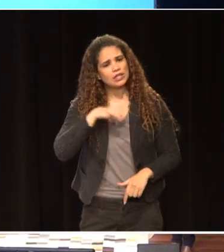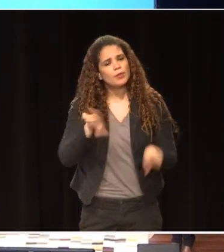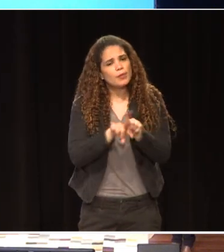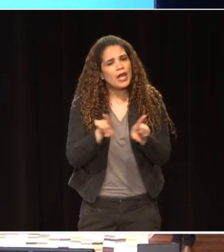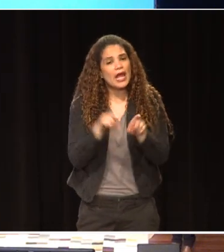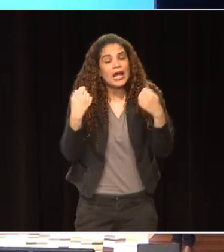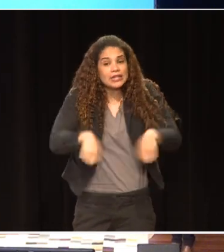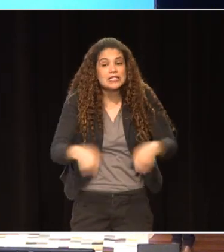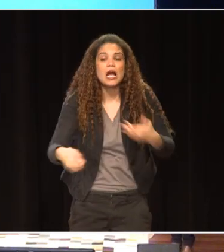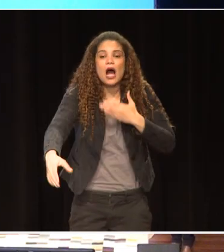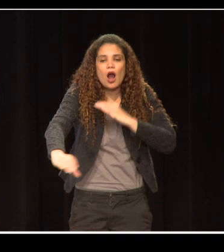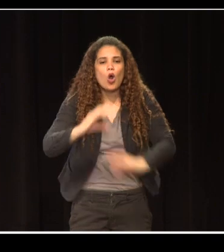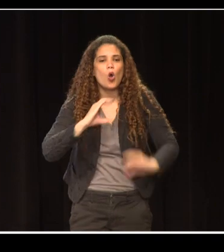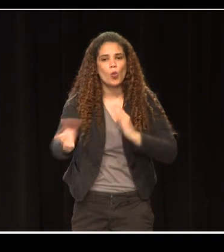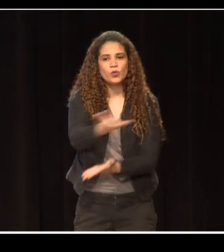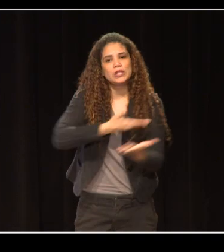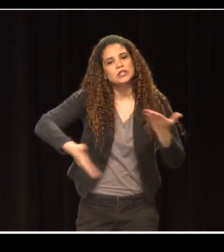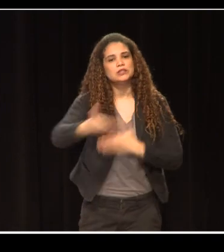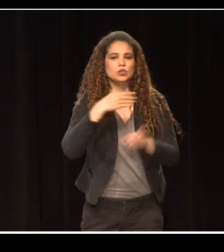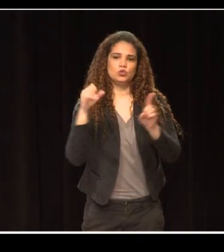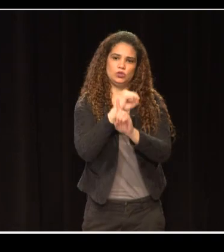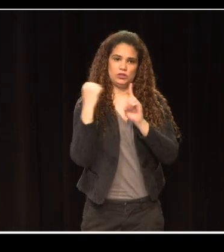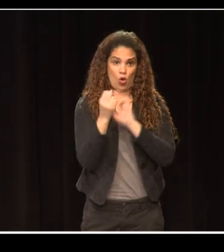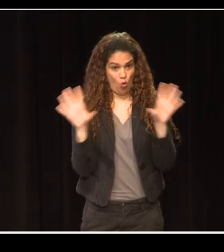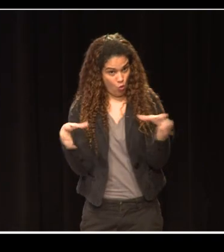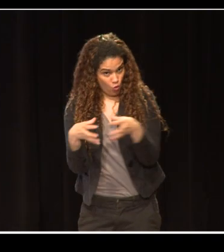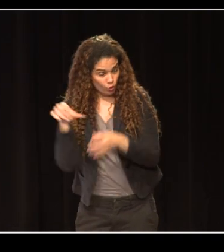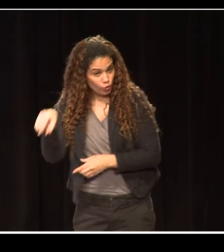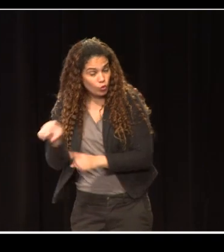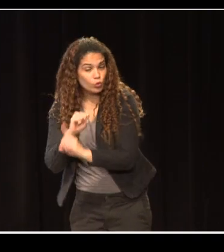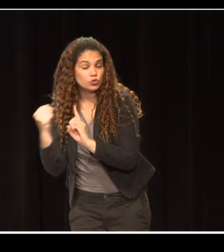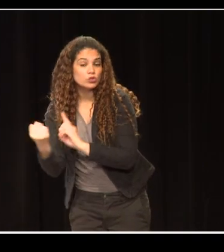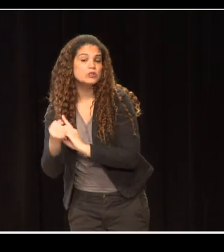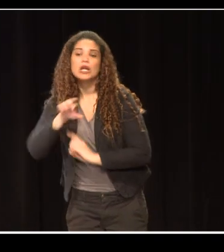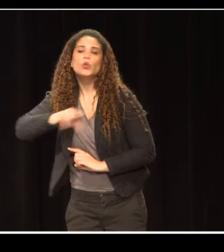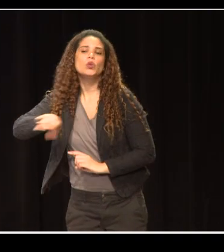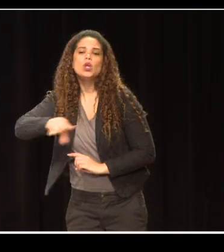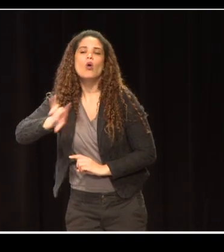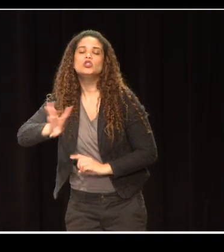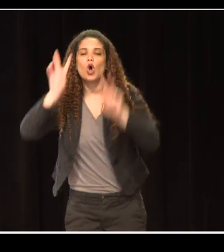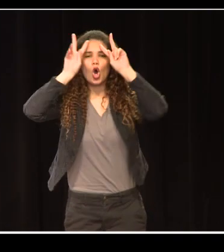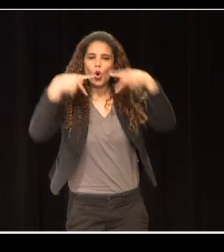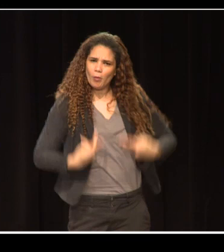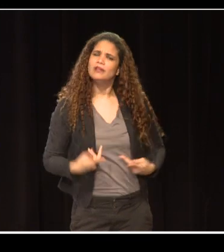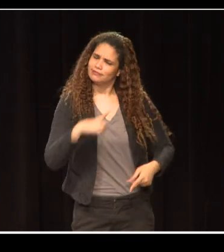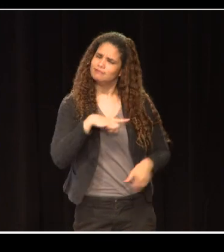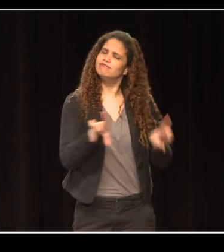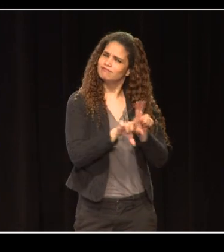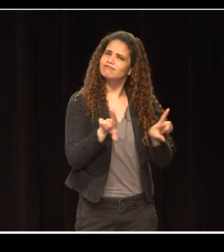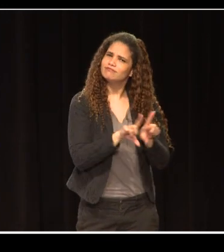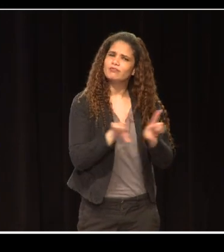necessidade de interação de um grupo social. E esse grupo social ele não necessariamente é só um grupo humano. A gente tem essa